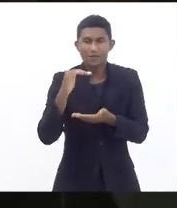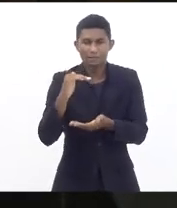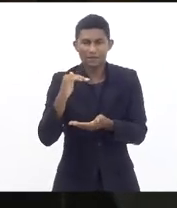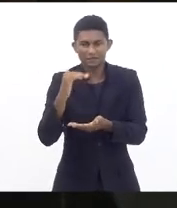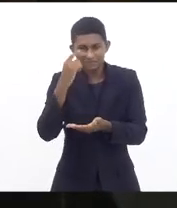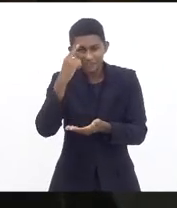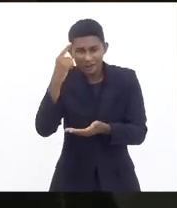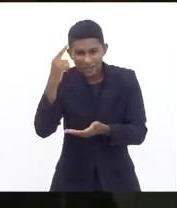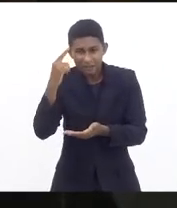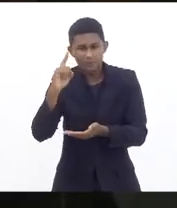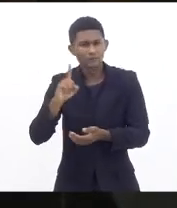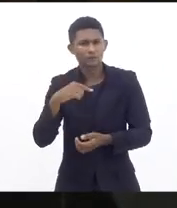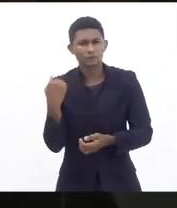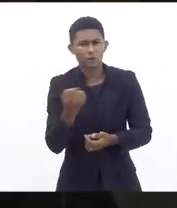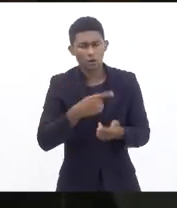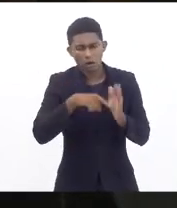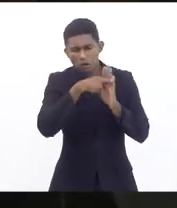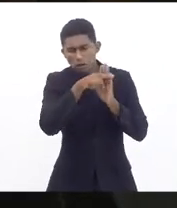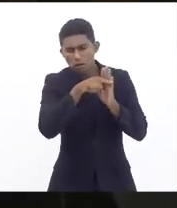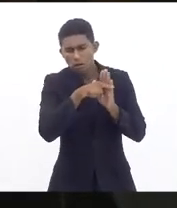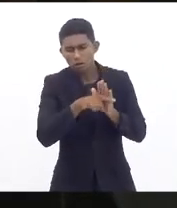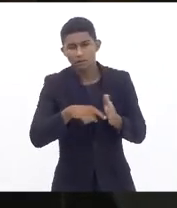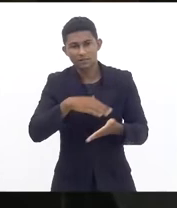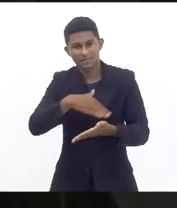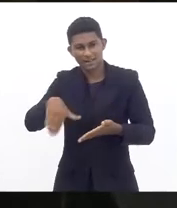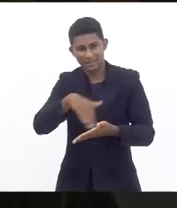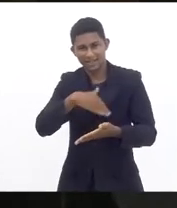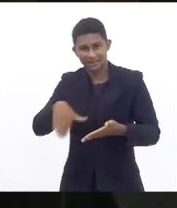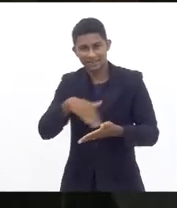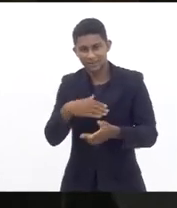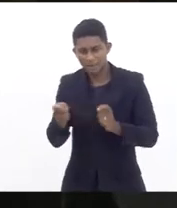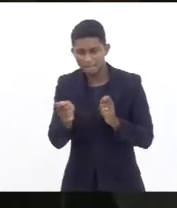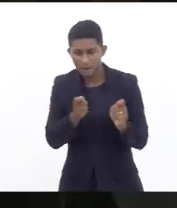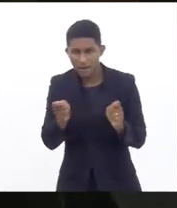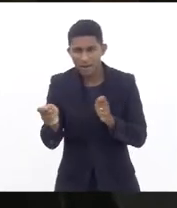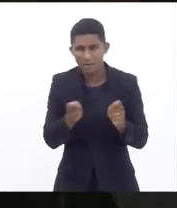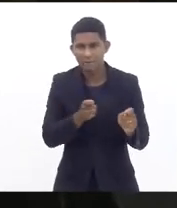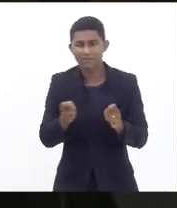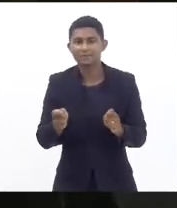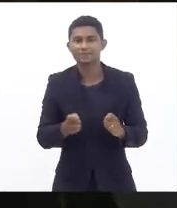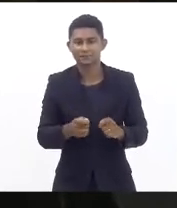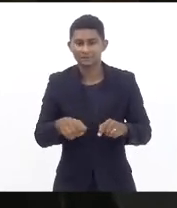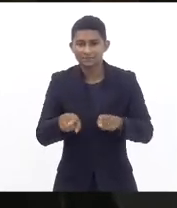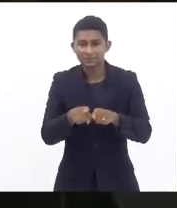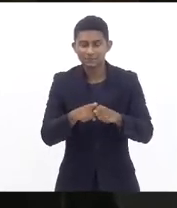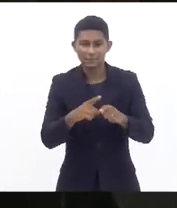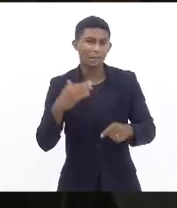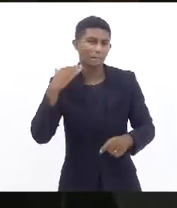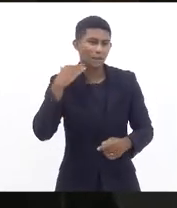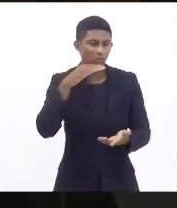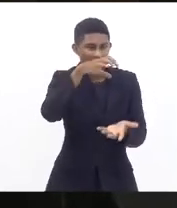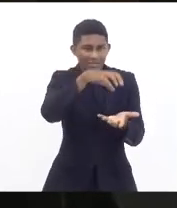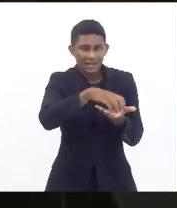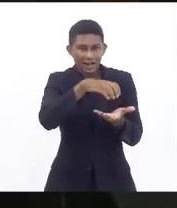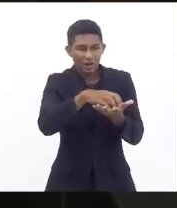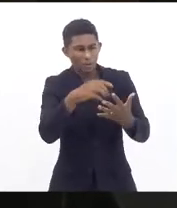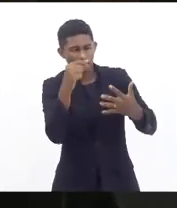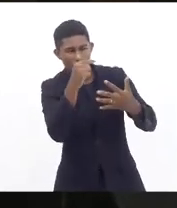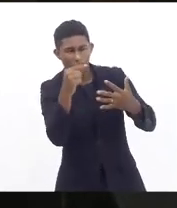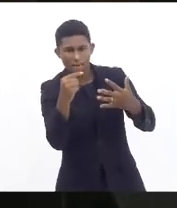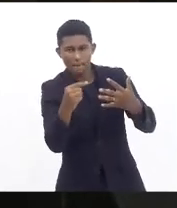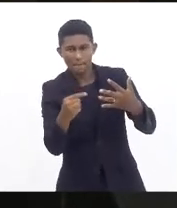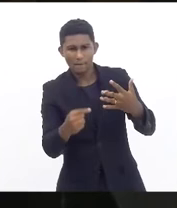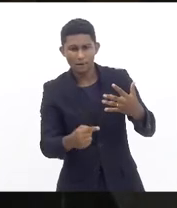corretas, avaliadas pela Secretaria de Planejamento, com auxílio dos indicadores do Banco Central, salvo erro